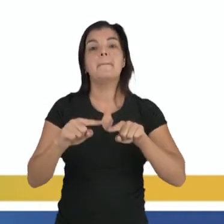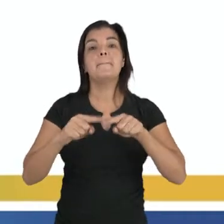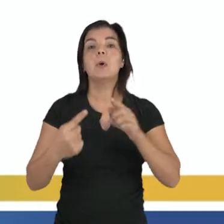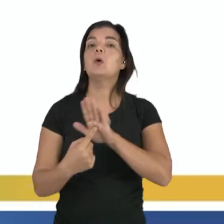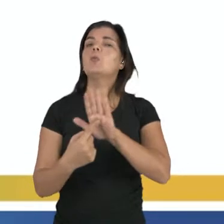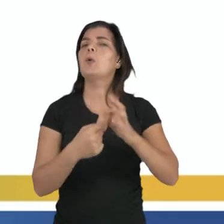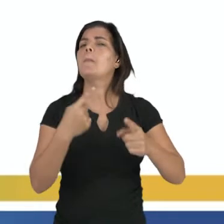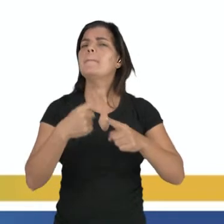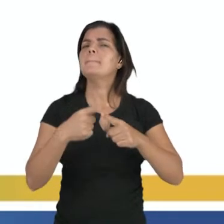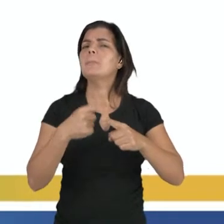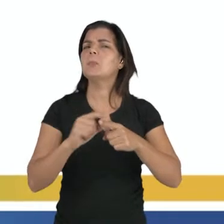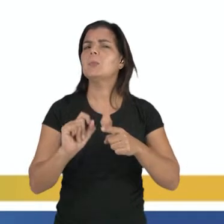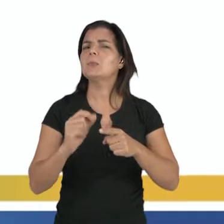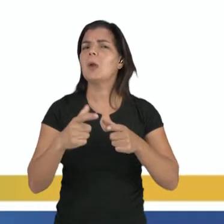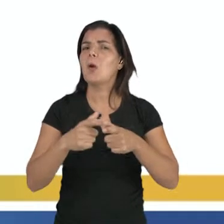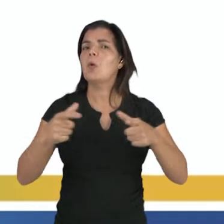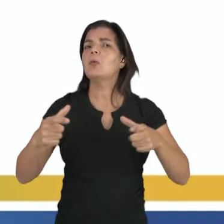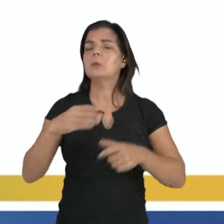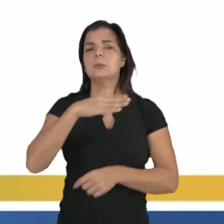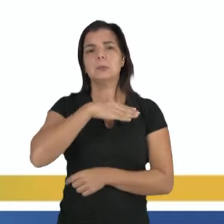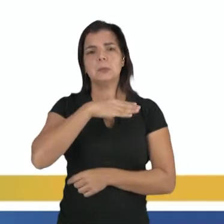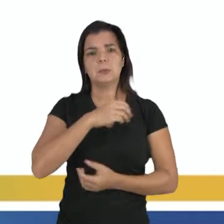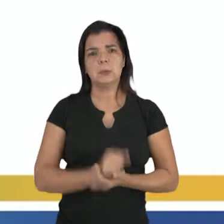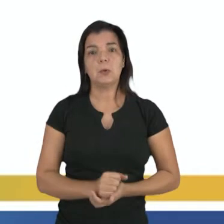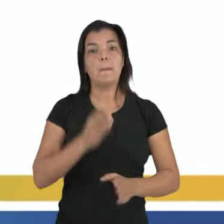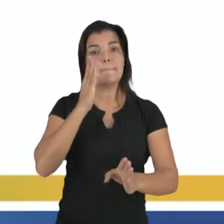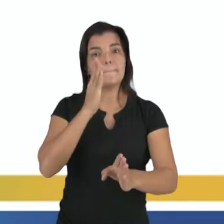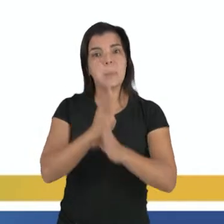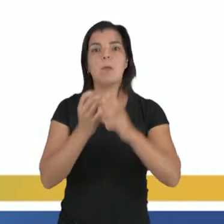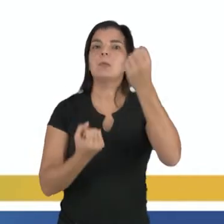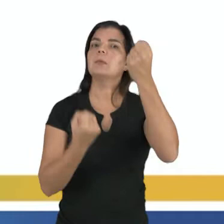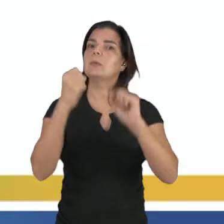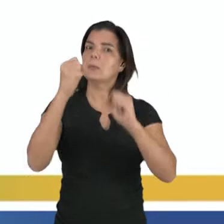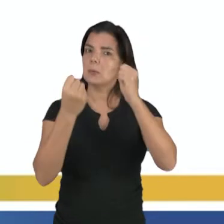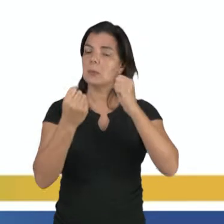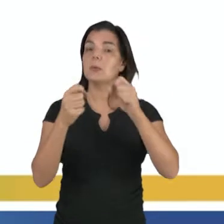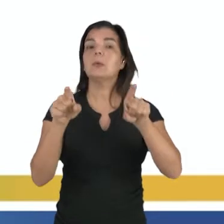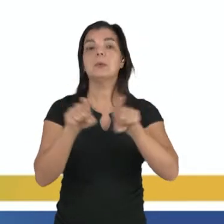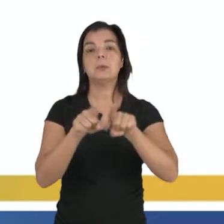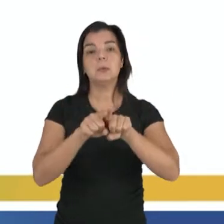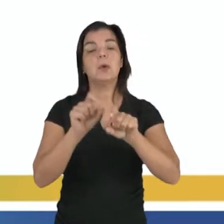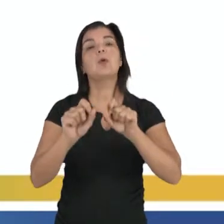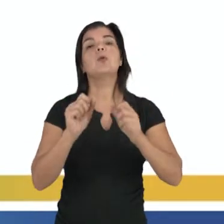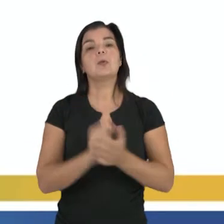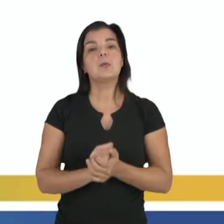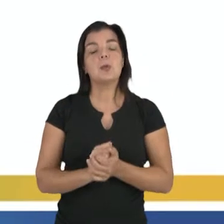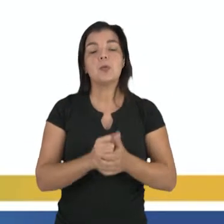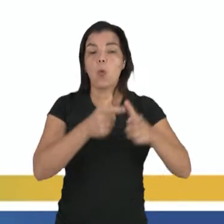que por que houve esse crescimento da cidade? Por conta da indústria. Então, a industrialização e